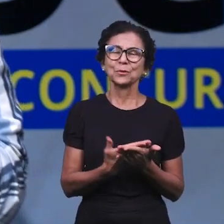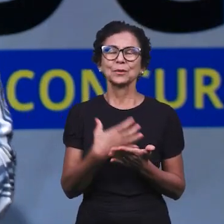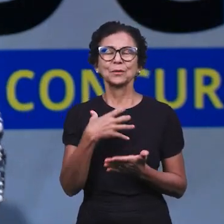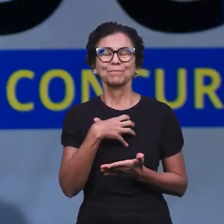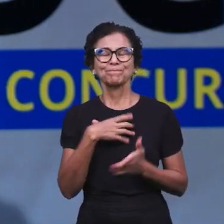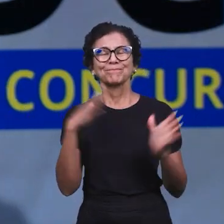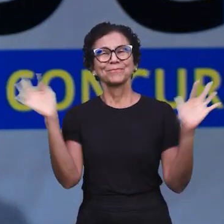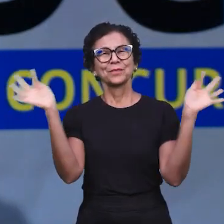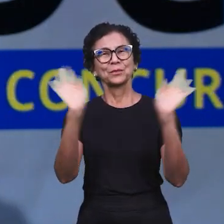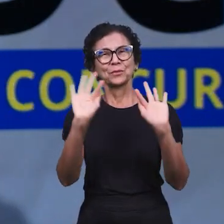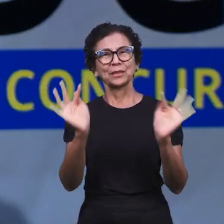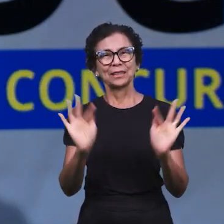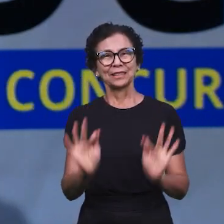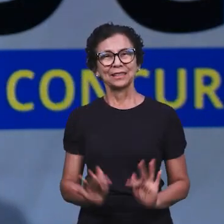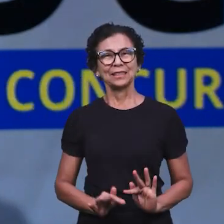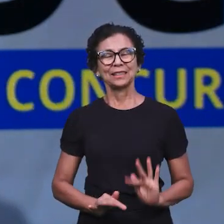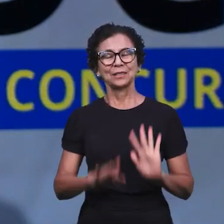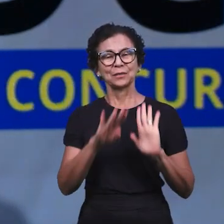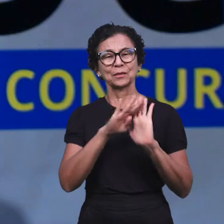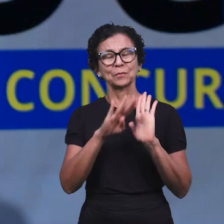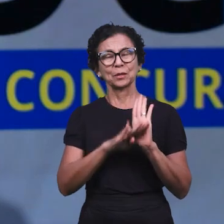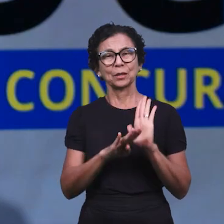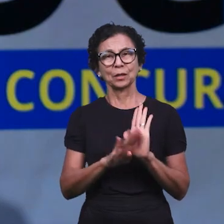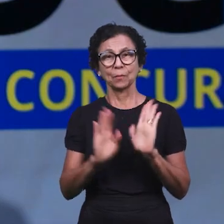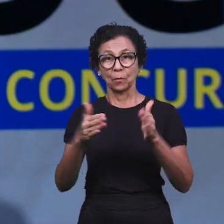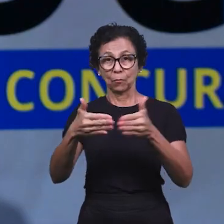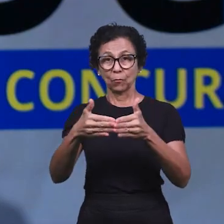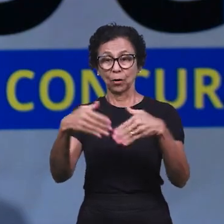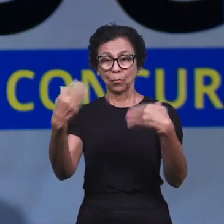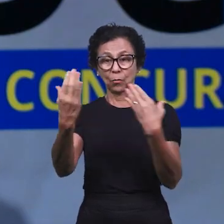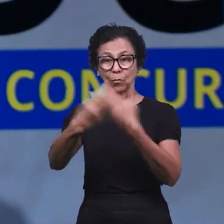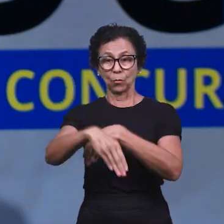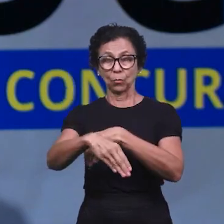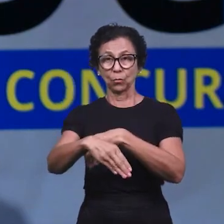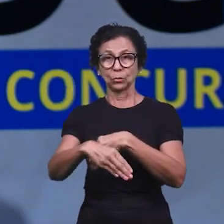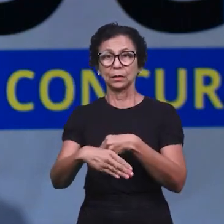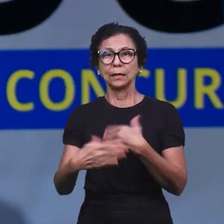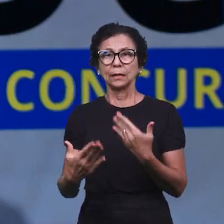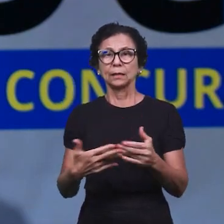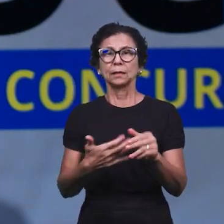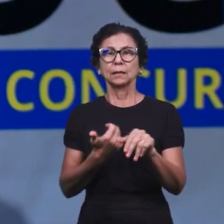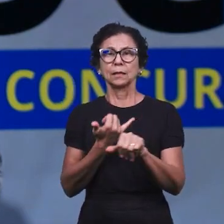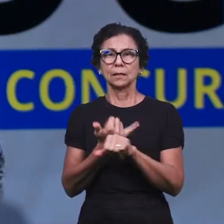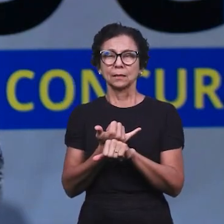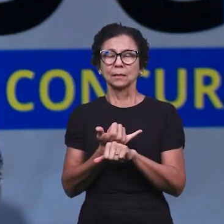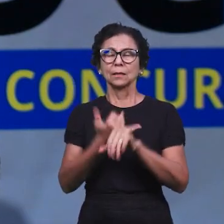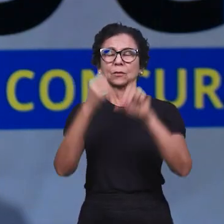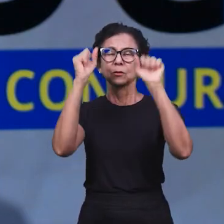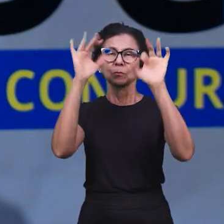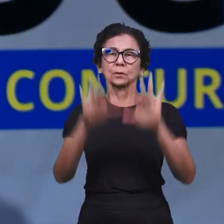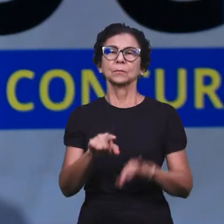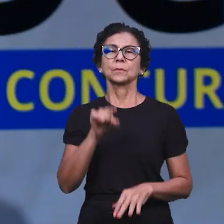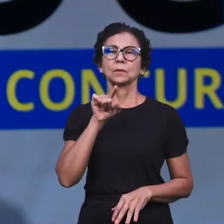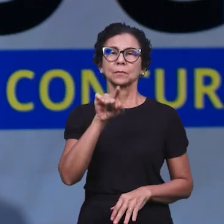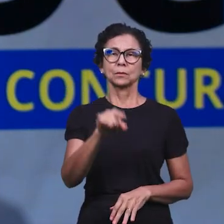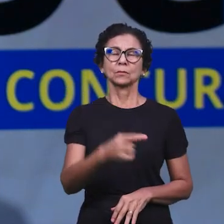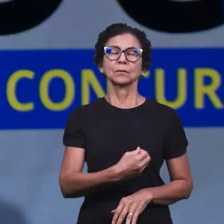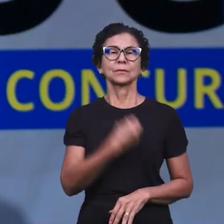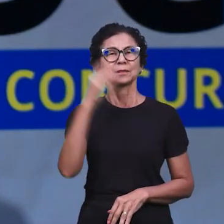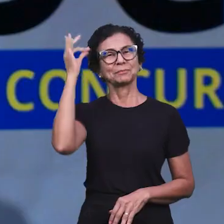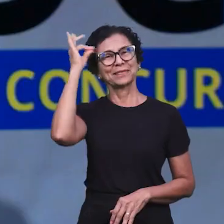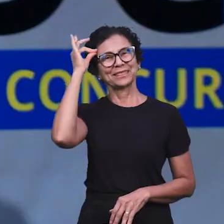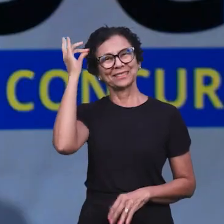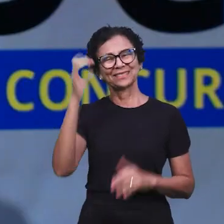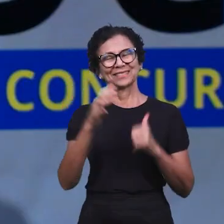com o nosso programa Foco nos Concursos e que esse canal aqui também seja um canal de bênçãos aí para a sua vida